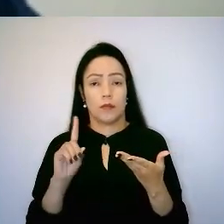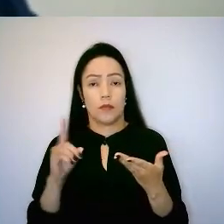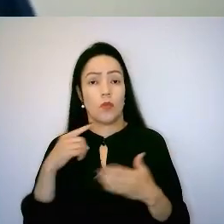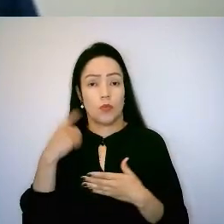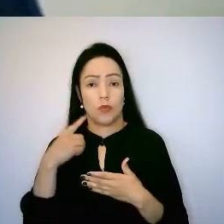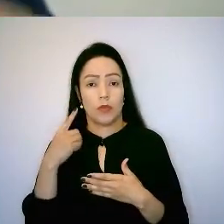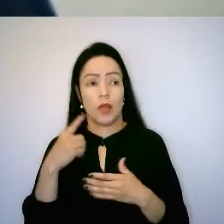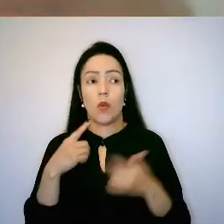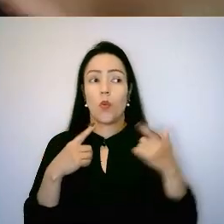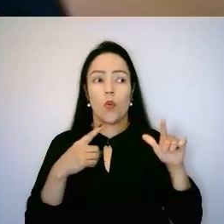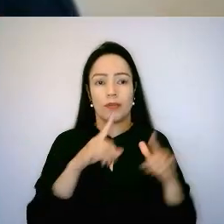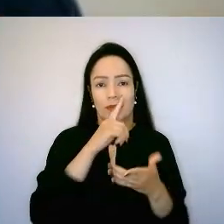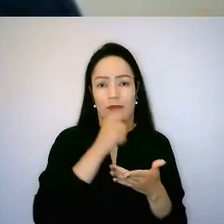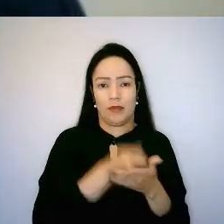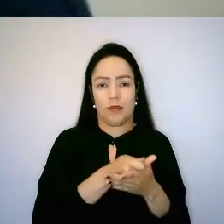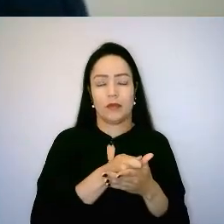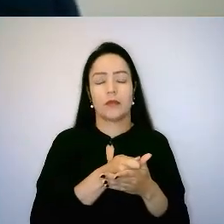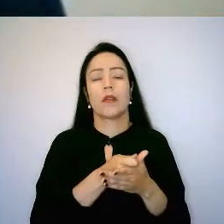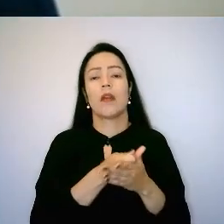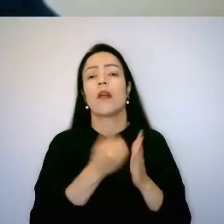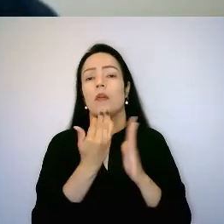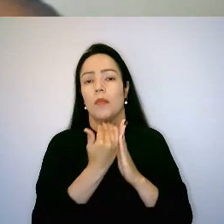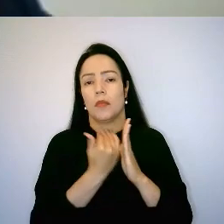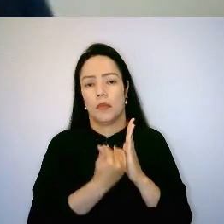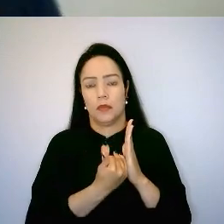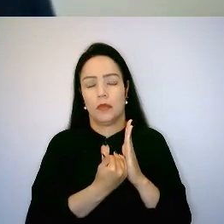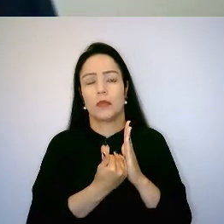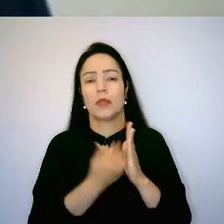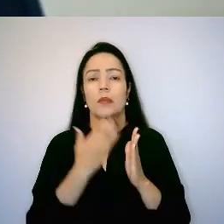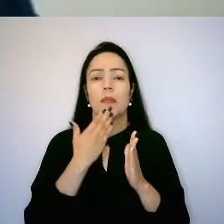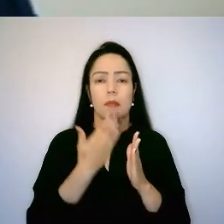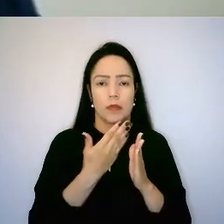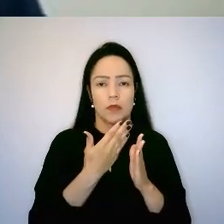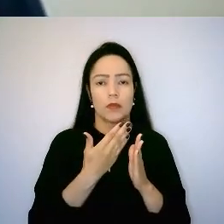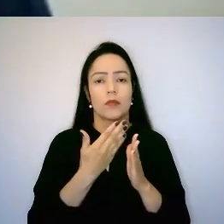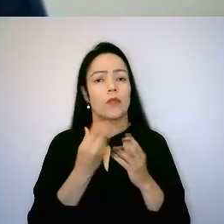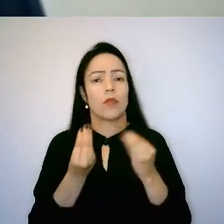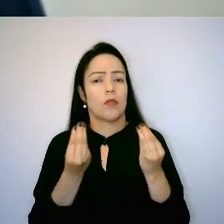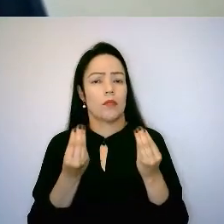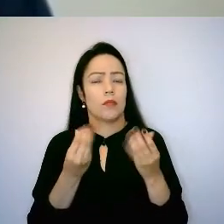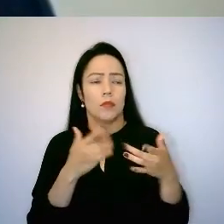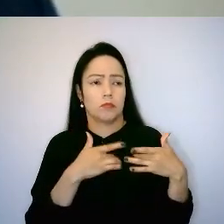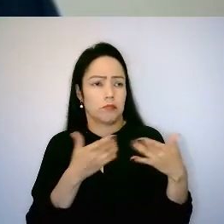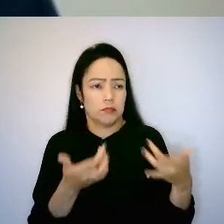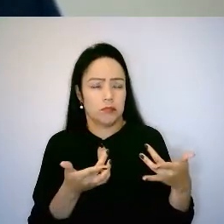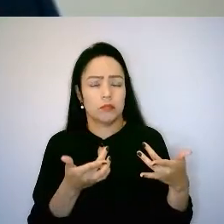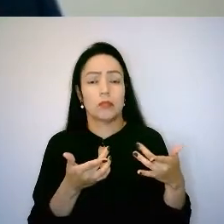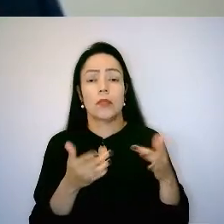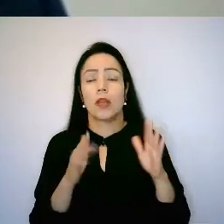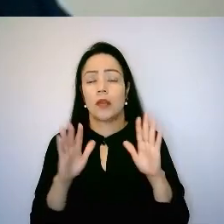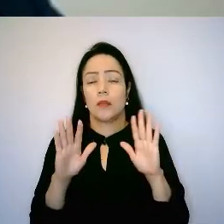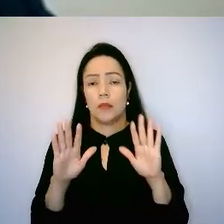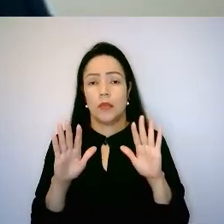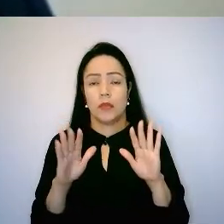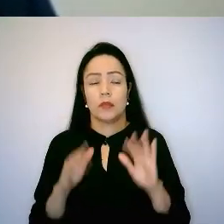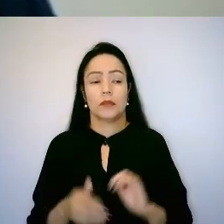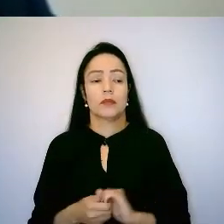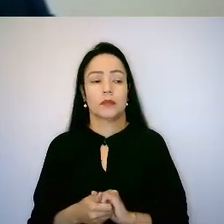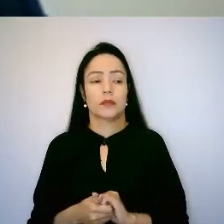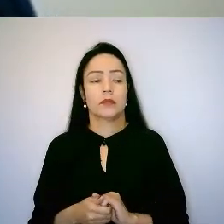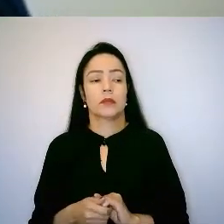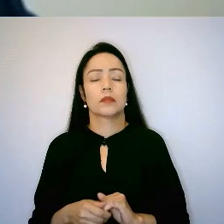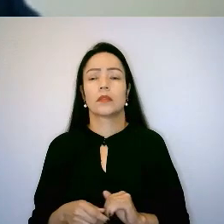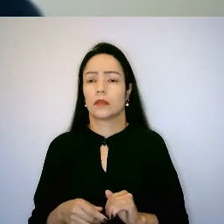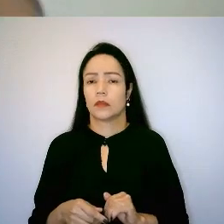e cumprida em parte pela parte apelada de forma espontânea porém é mesmo com honestidade da